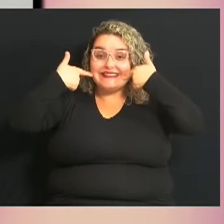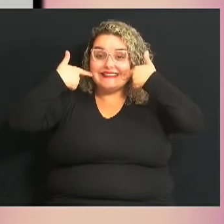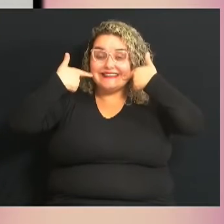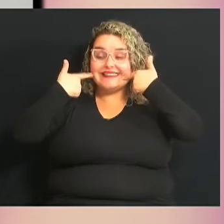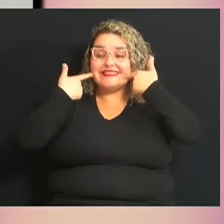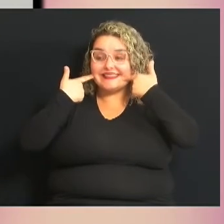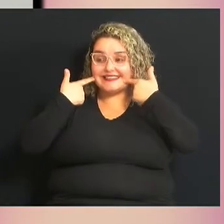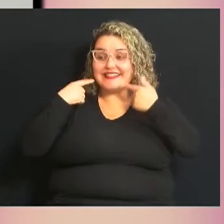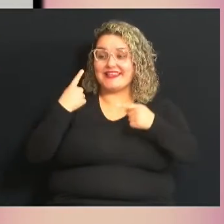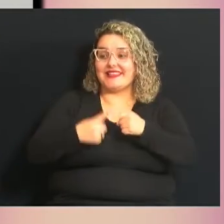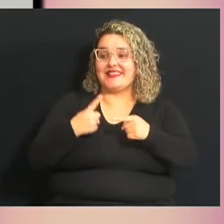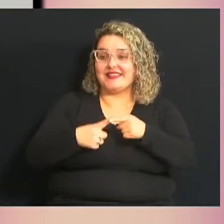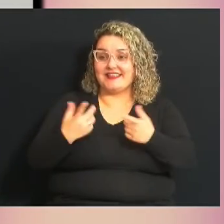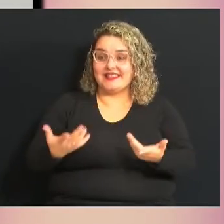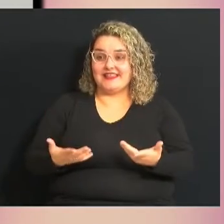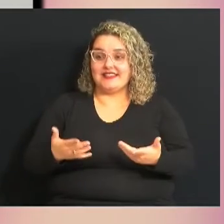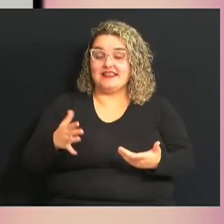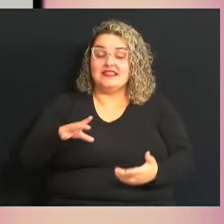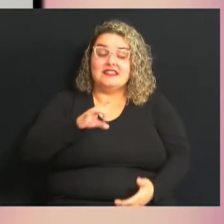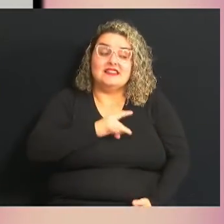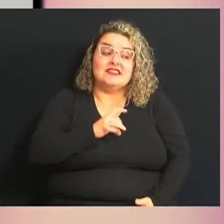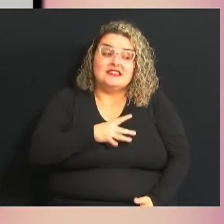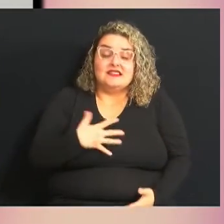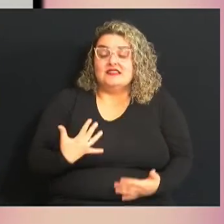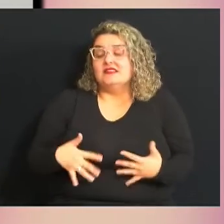a pessoa chega às vezes com medo, chega com